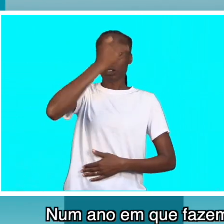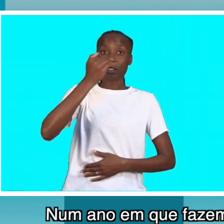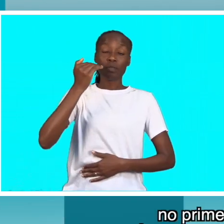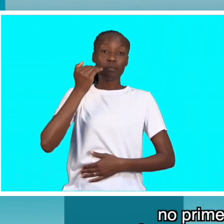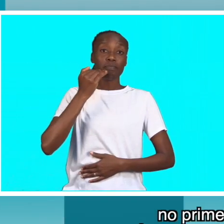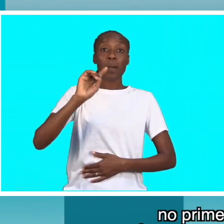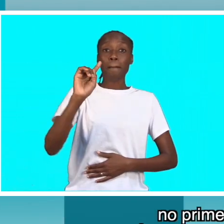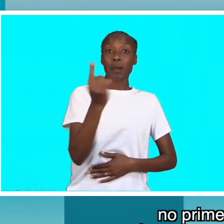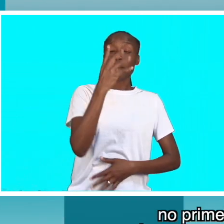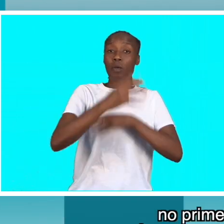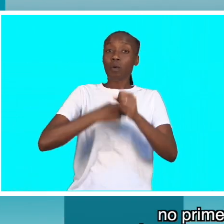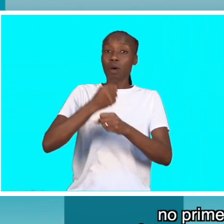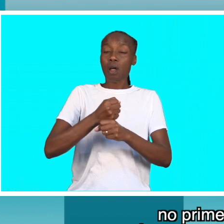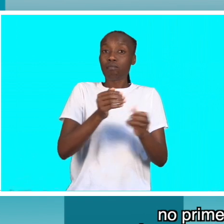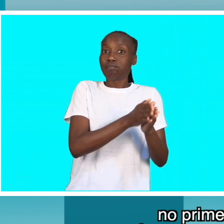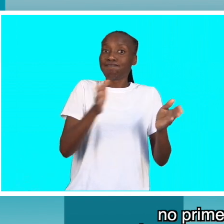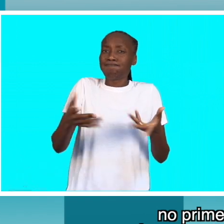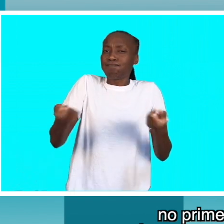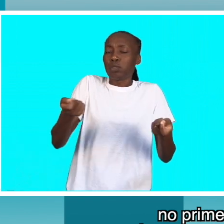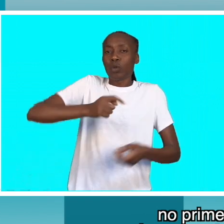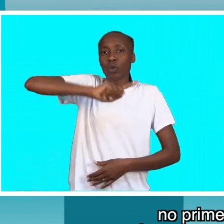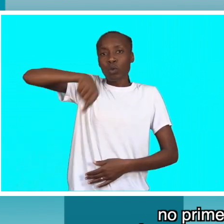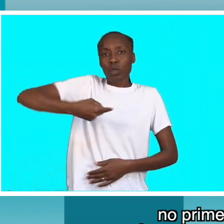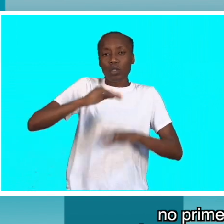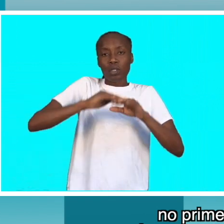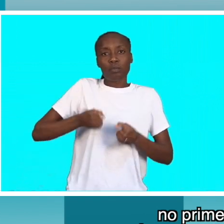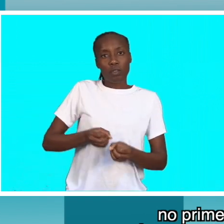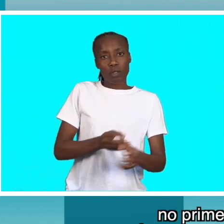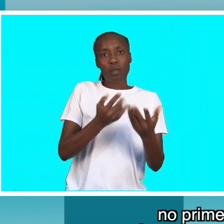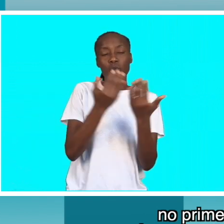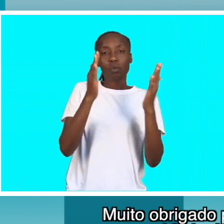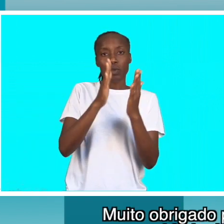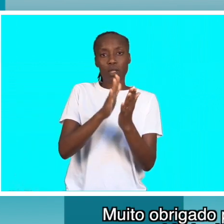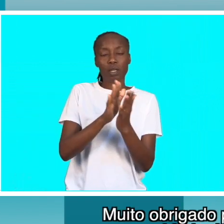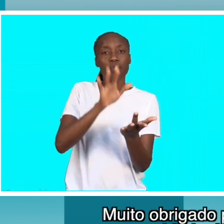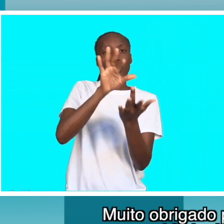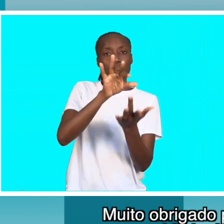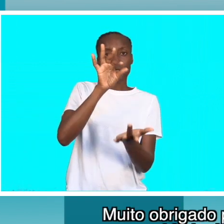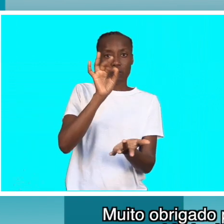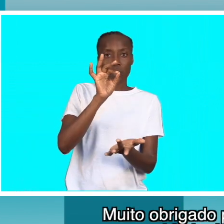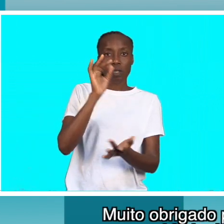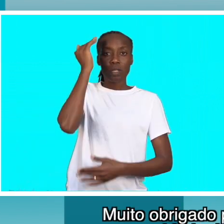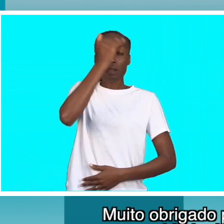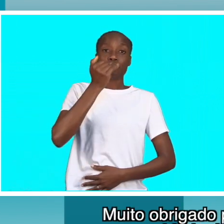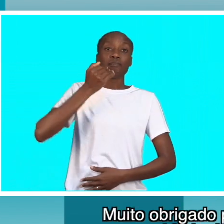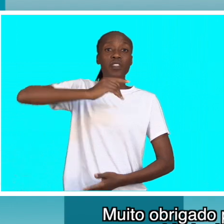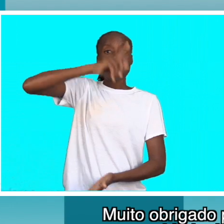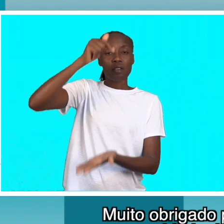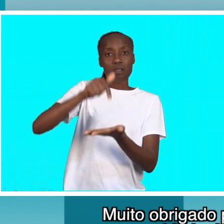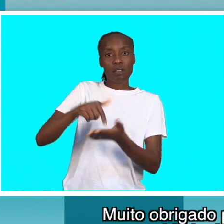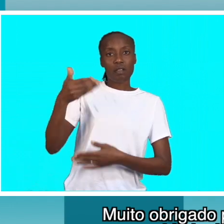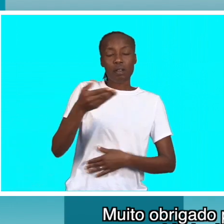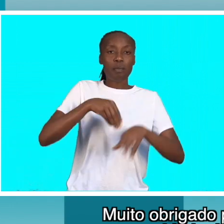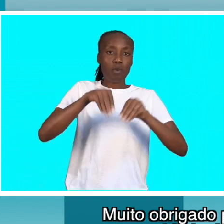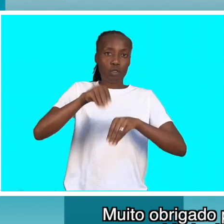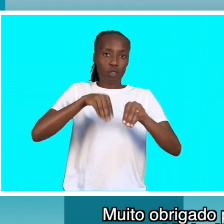Chimoio, num ano que é o primeiro ano de mandato, portanto, acho que todos estamos de parabéns e muito obrigado por terem escolhido Manica e a cidade de